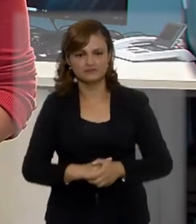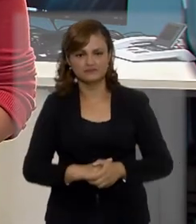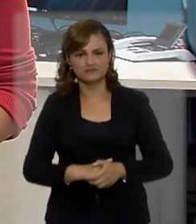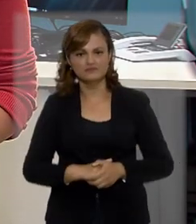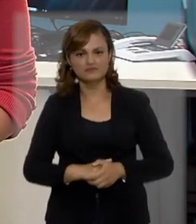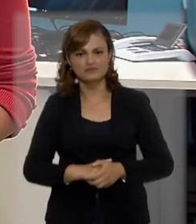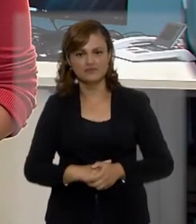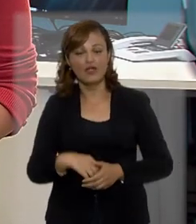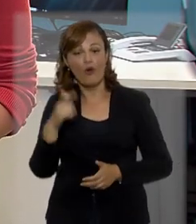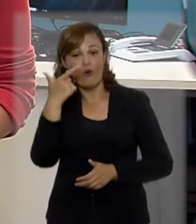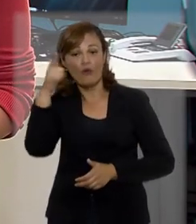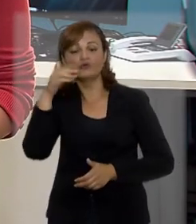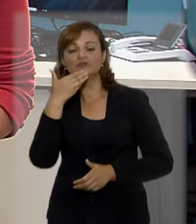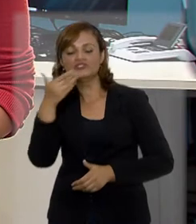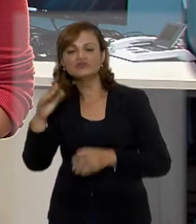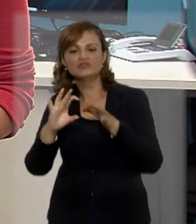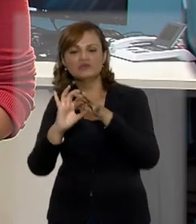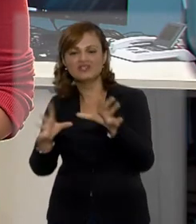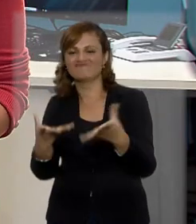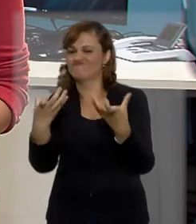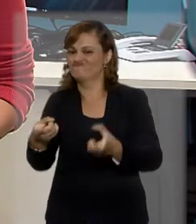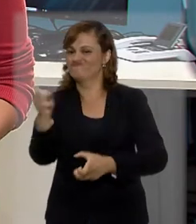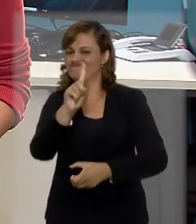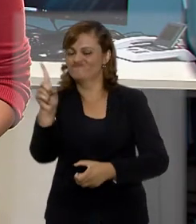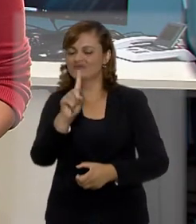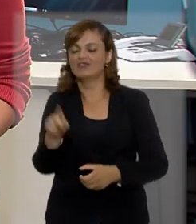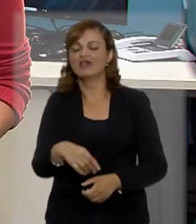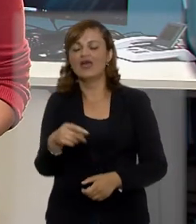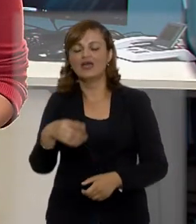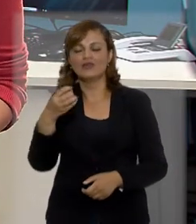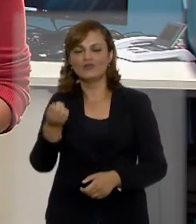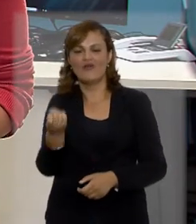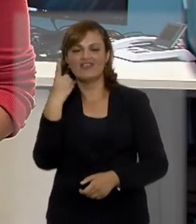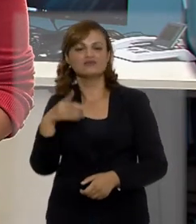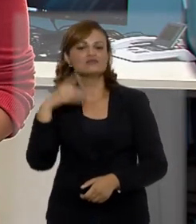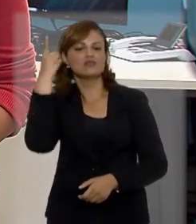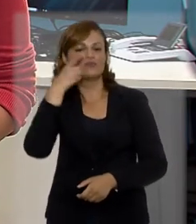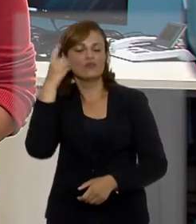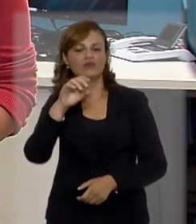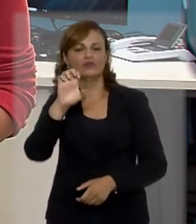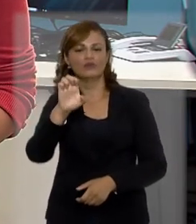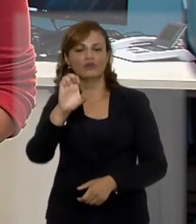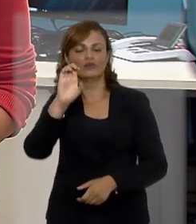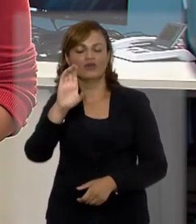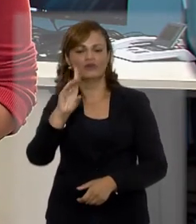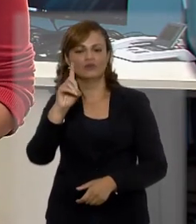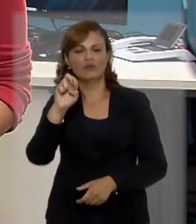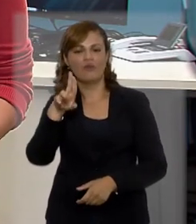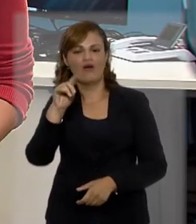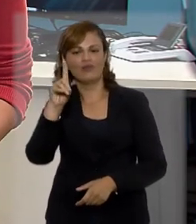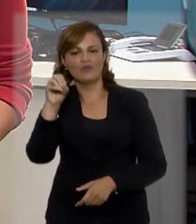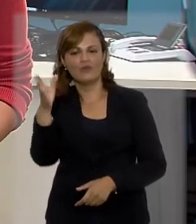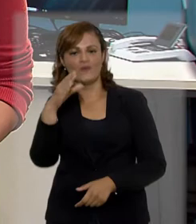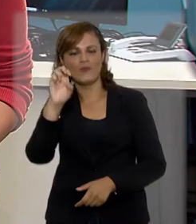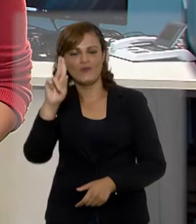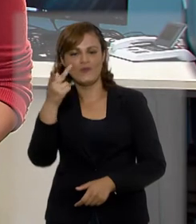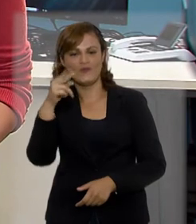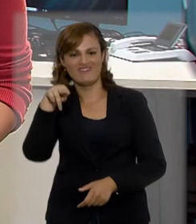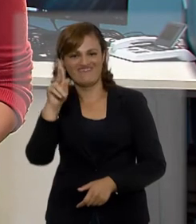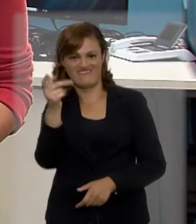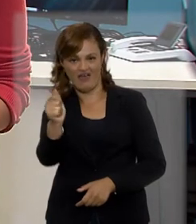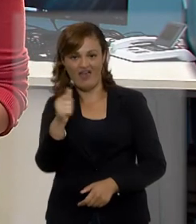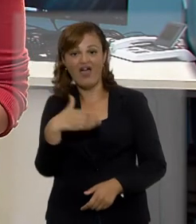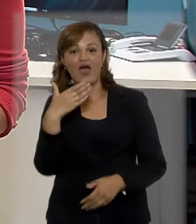do processo. E outro pedido de liberdade negado aqui no tribunal foi do ex-deputado Eduardo Cunha. Ainda durante o recesso